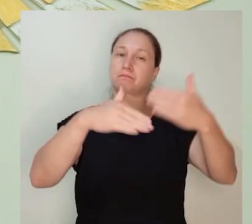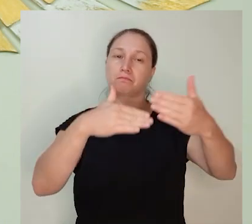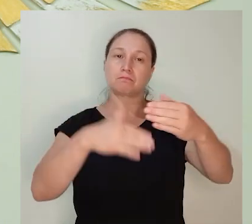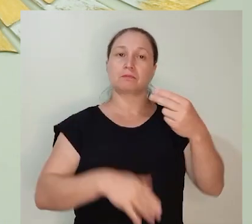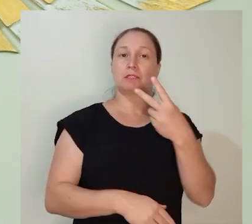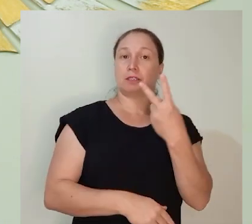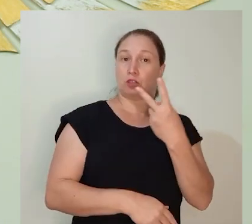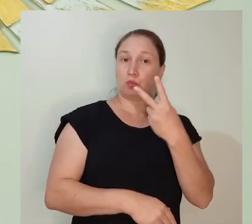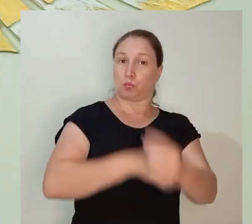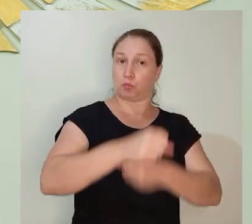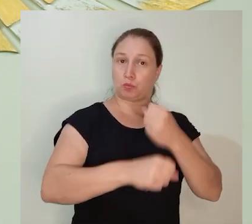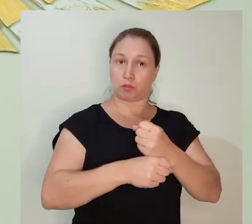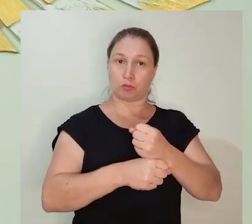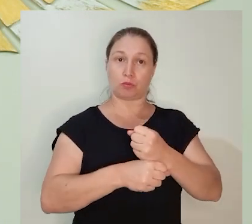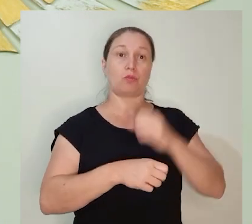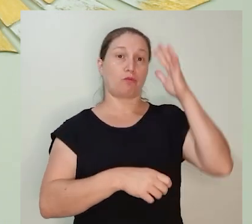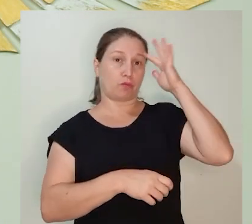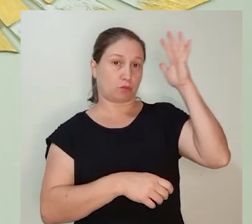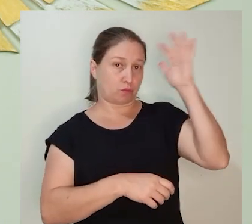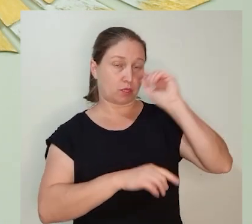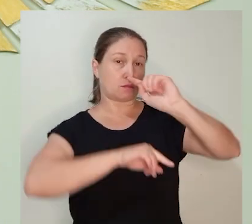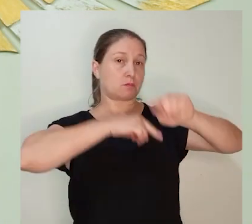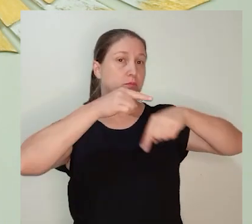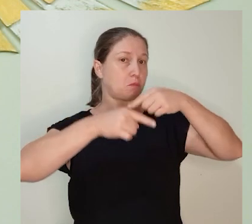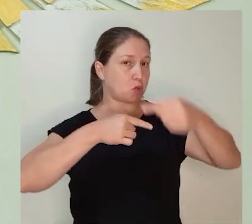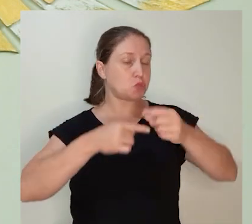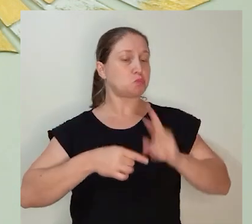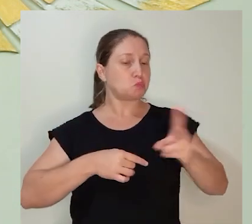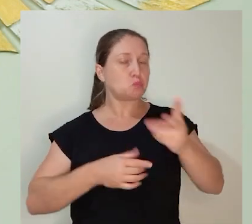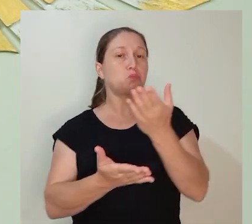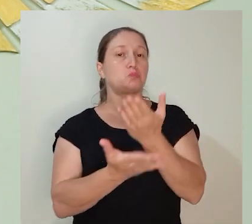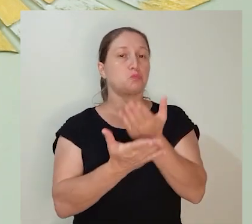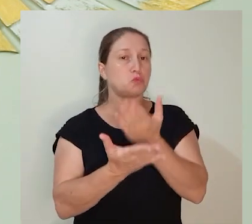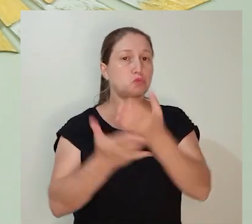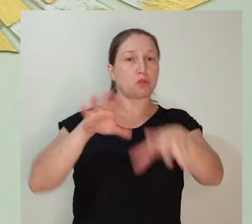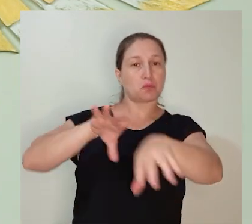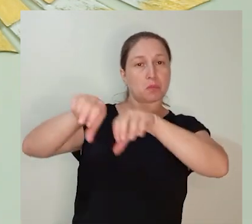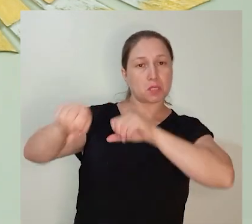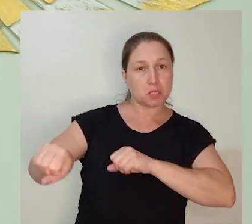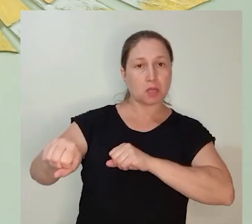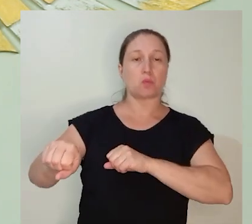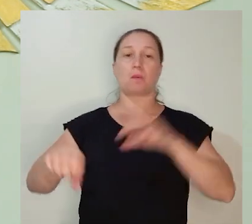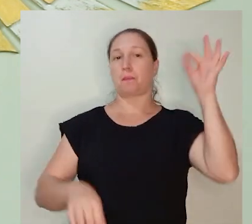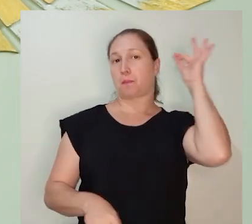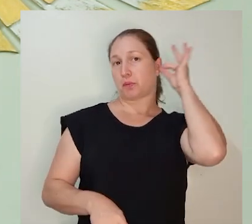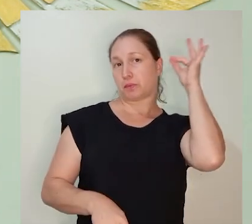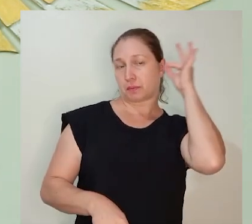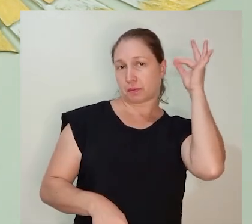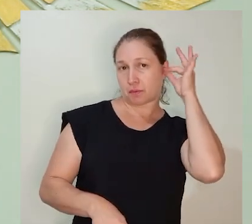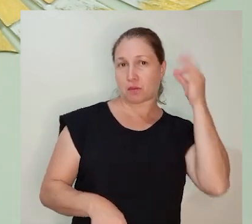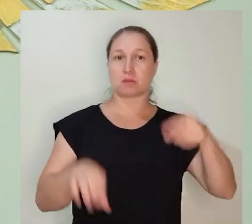o segundo ano de filosofia. Depois, fiz o noviciado e o restante do programa formativo, em Ponta